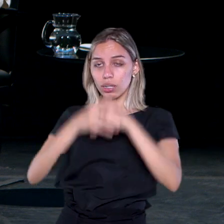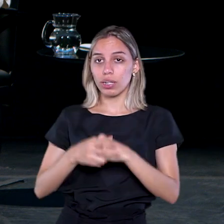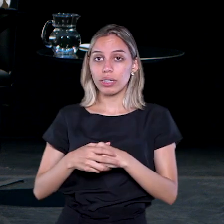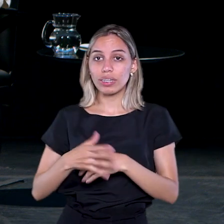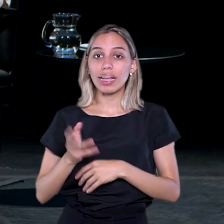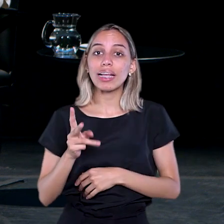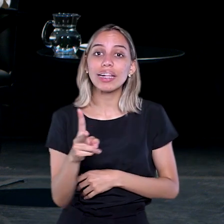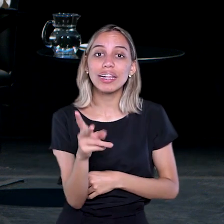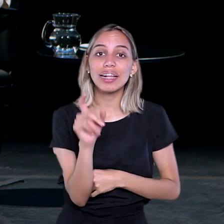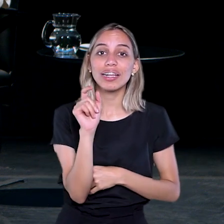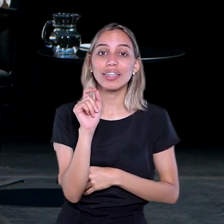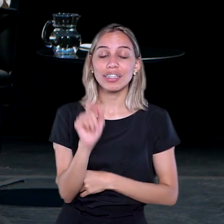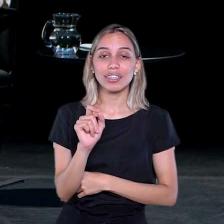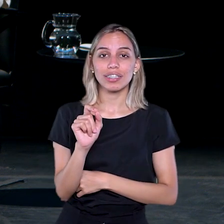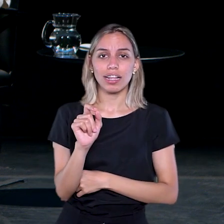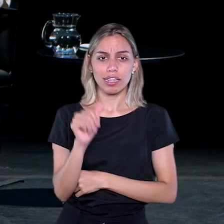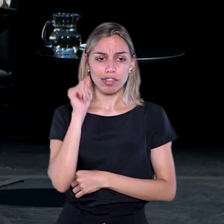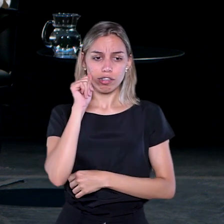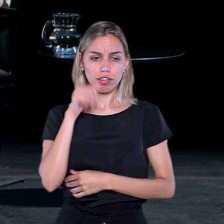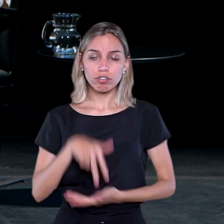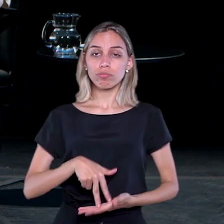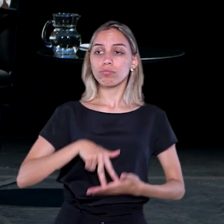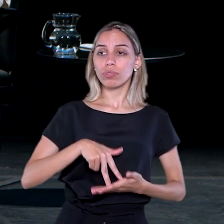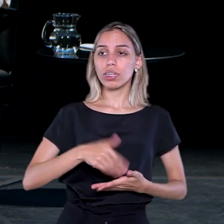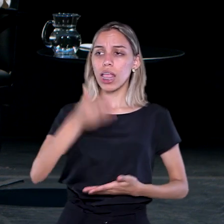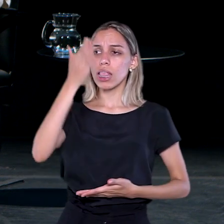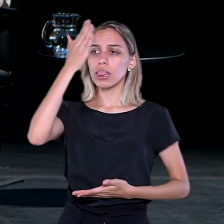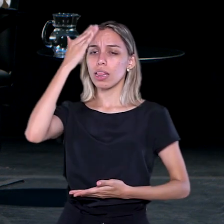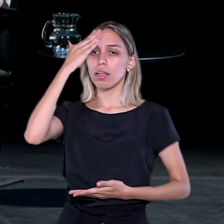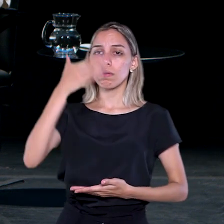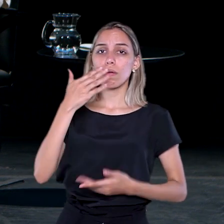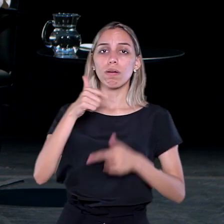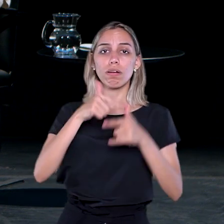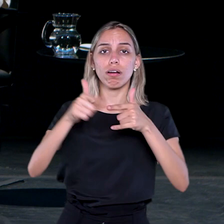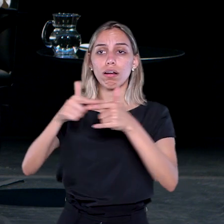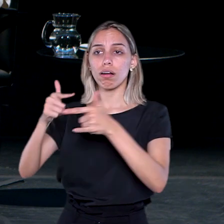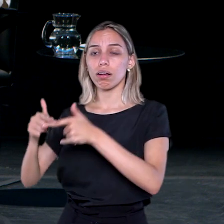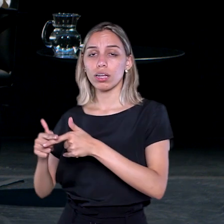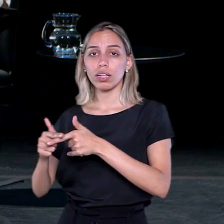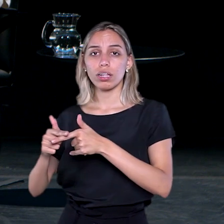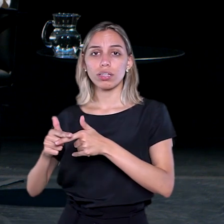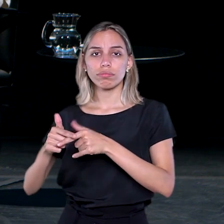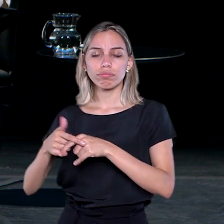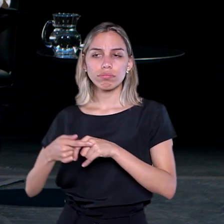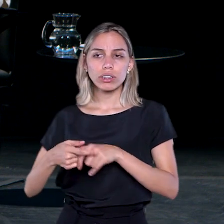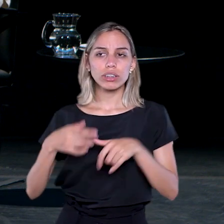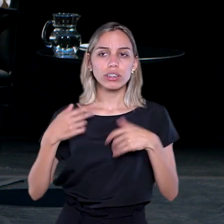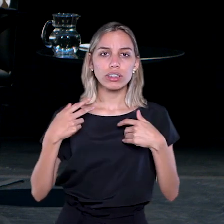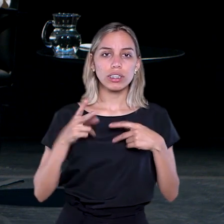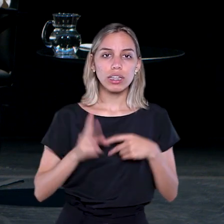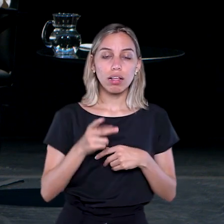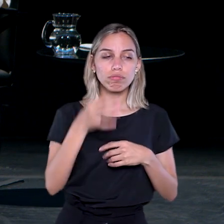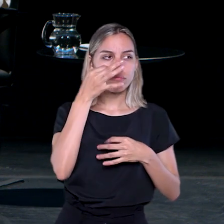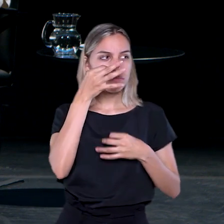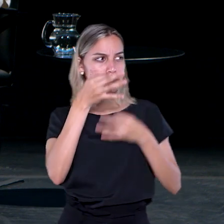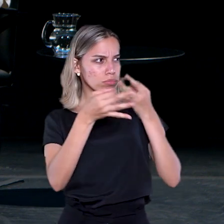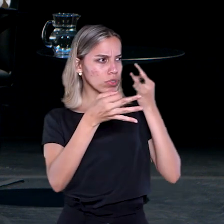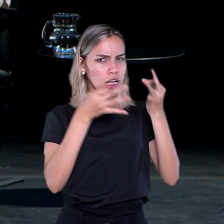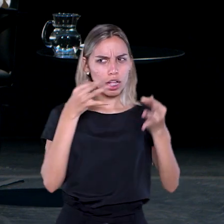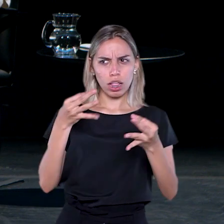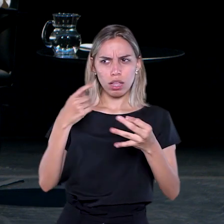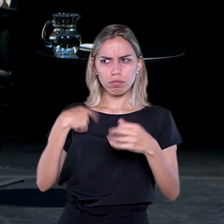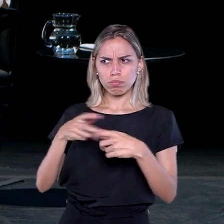estudar. A gente tem um fenômeno, a gente vai, né, mudando de assunto, mas terminando. Para mim, a justiça é uma mulher negra nesse